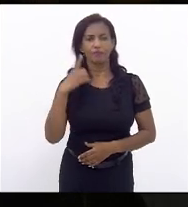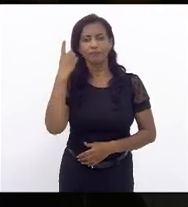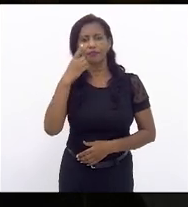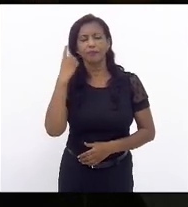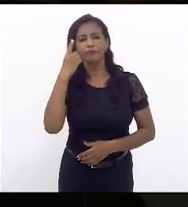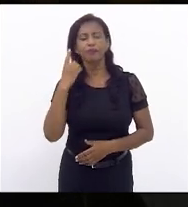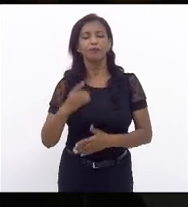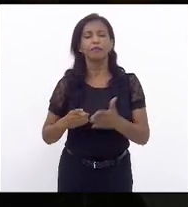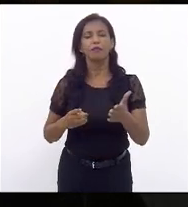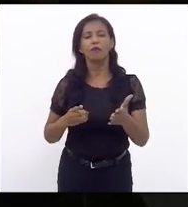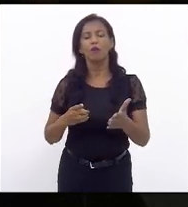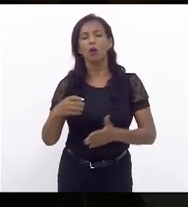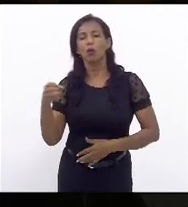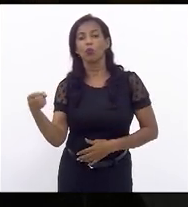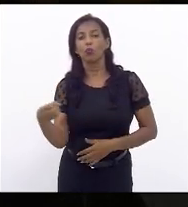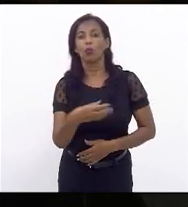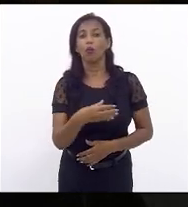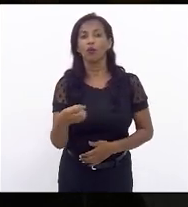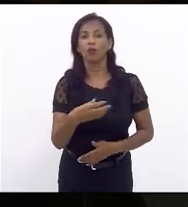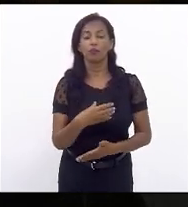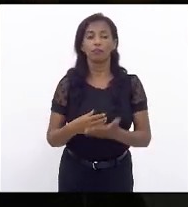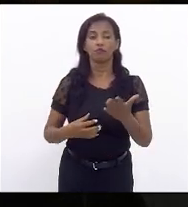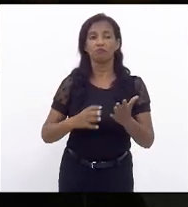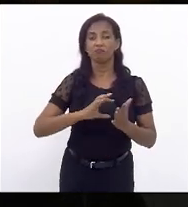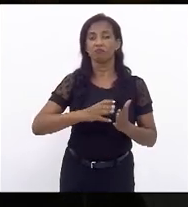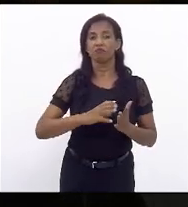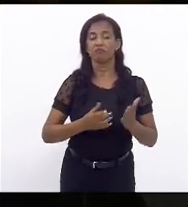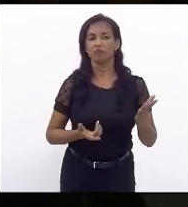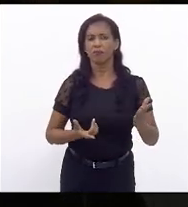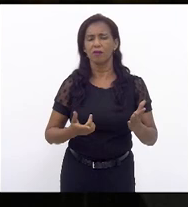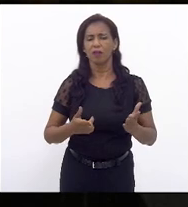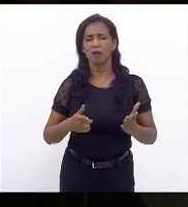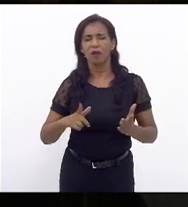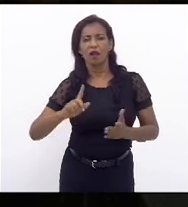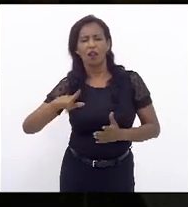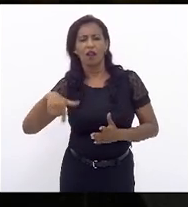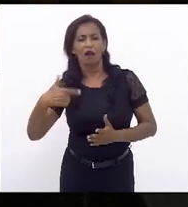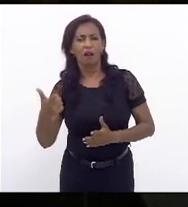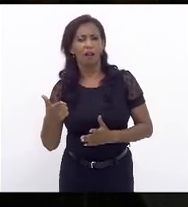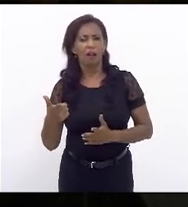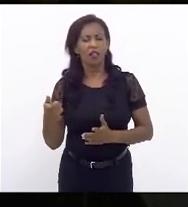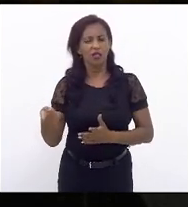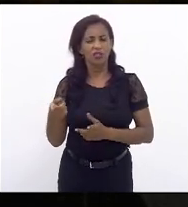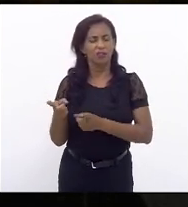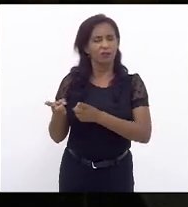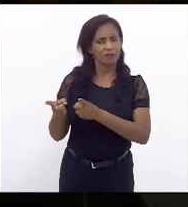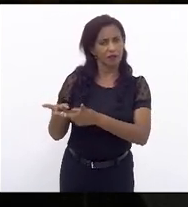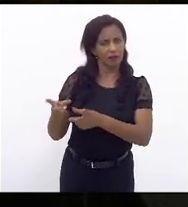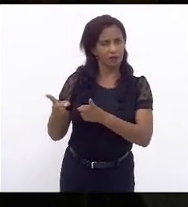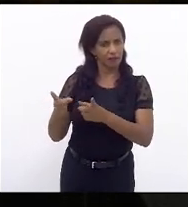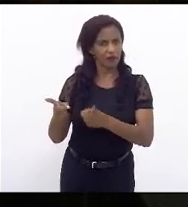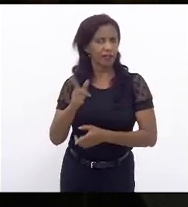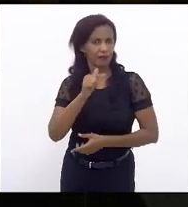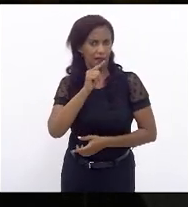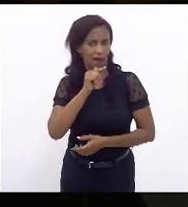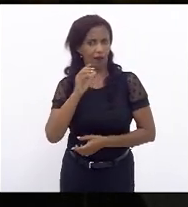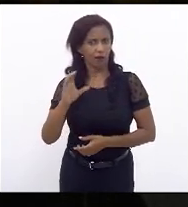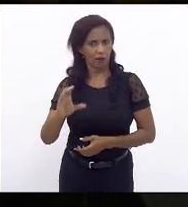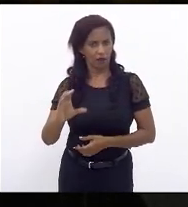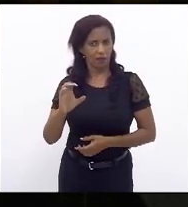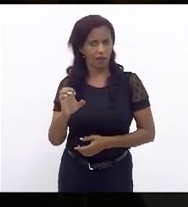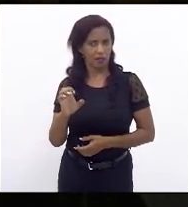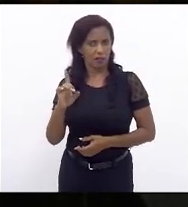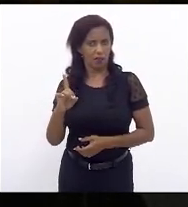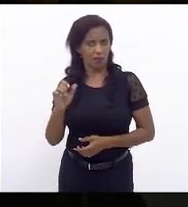do Partido Novo, que além de ter feito a concessão à iniciativa privada da SEDAI,